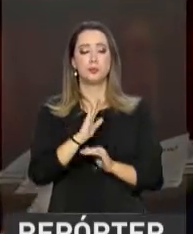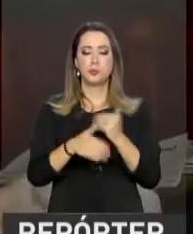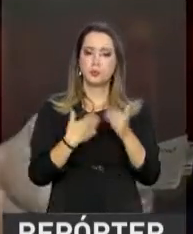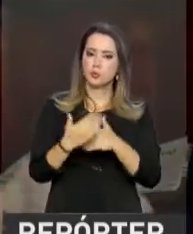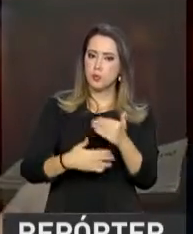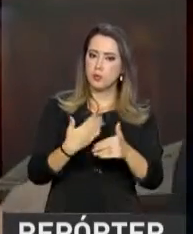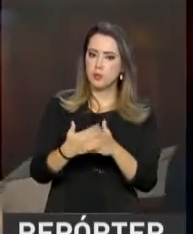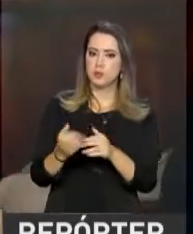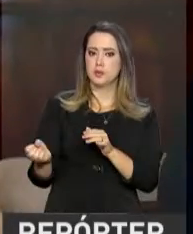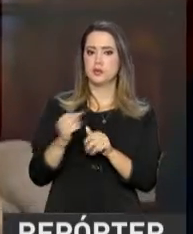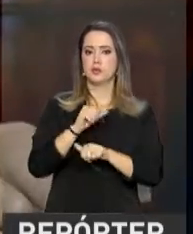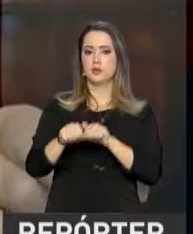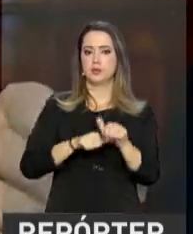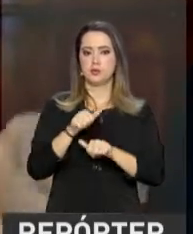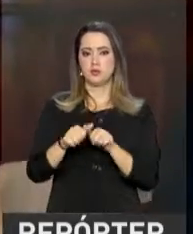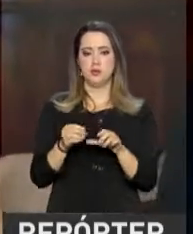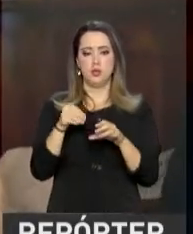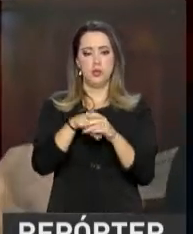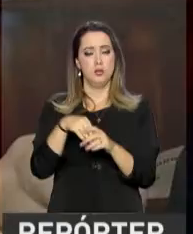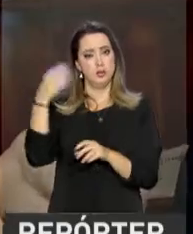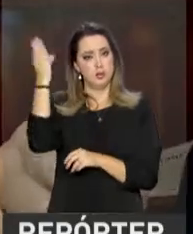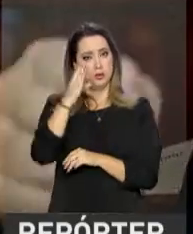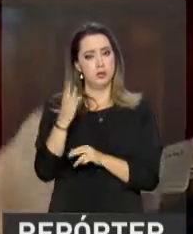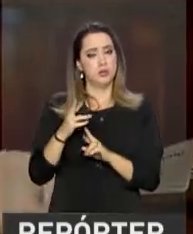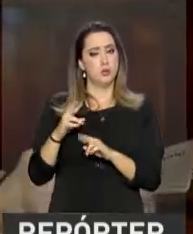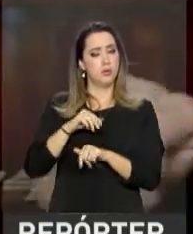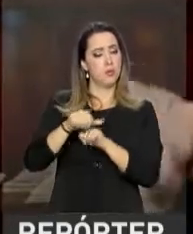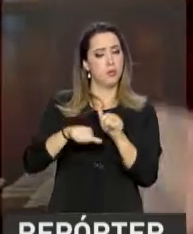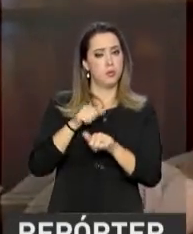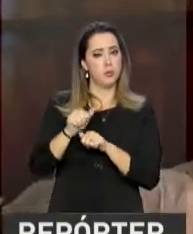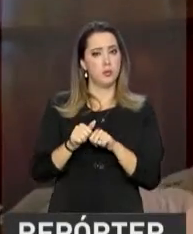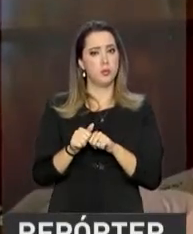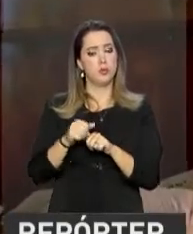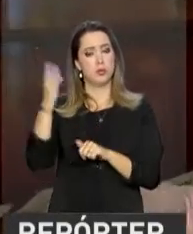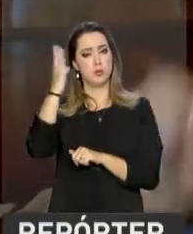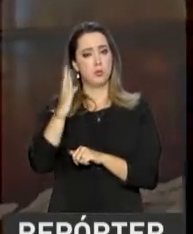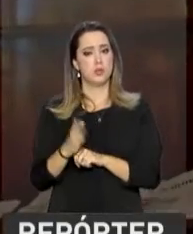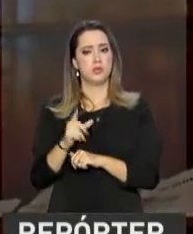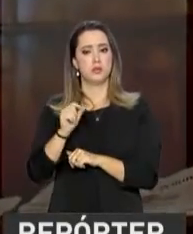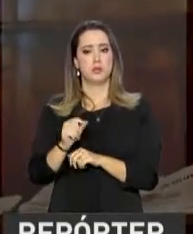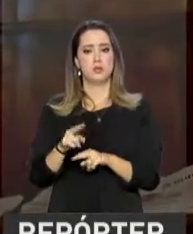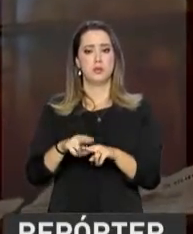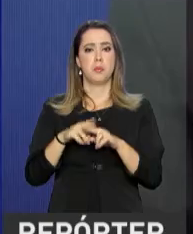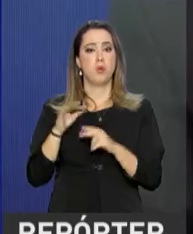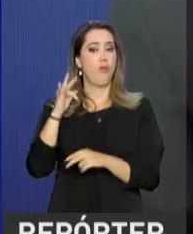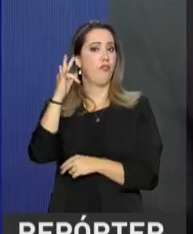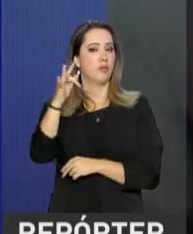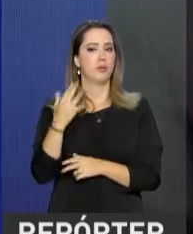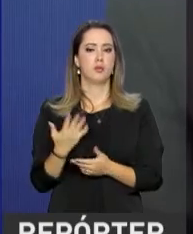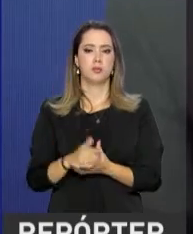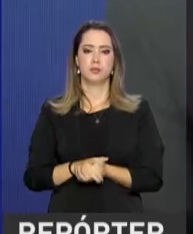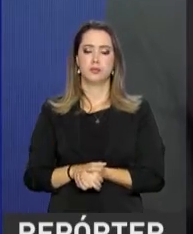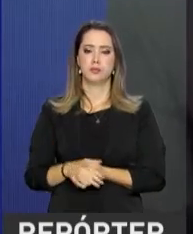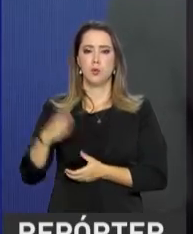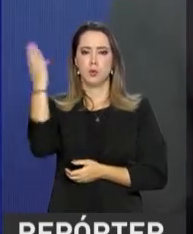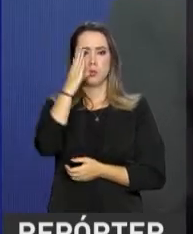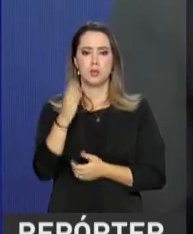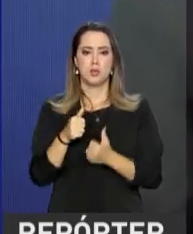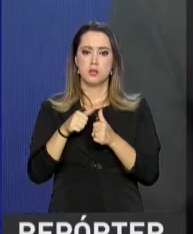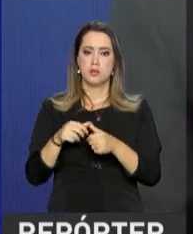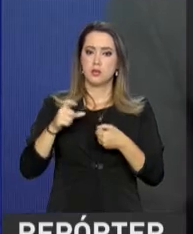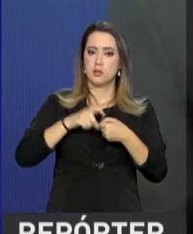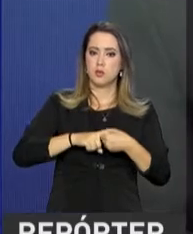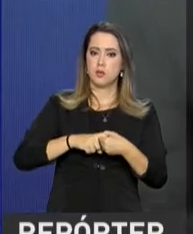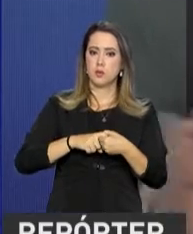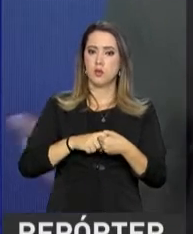está mudando as expectativas chove o brasil pelo futuro o brasil está de